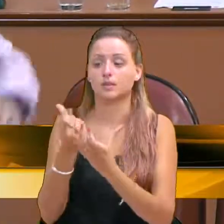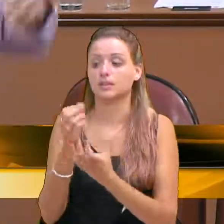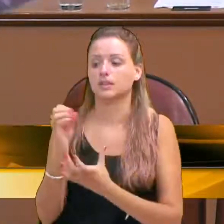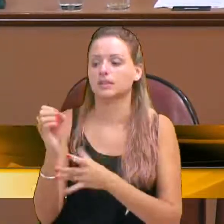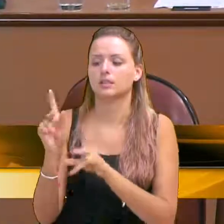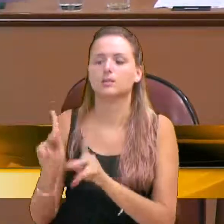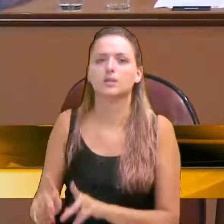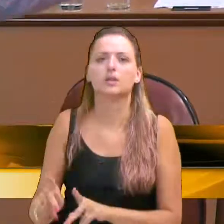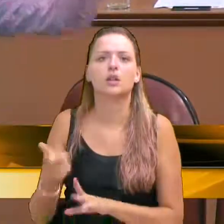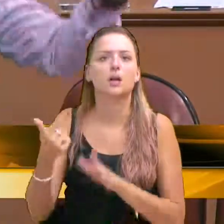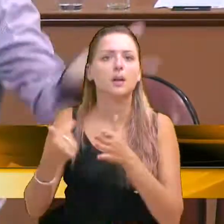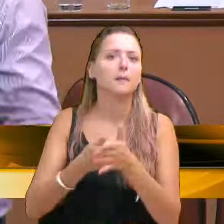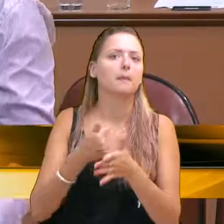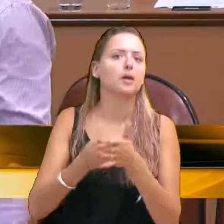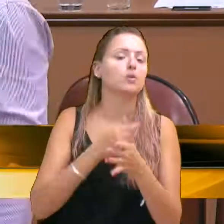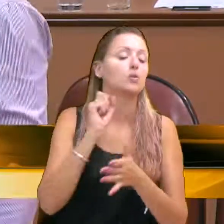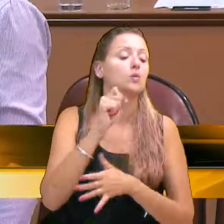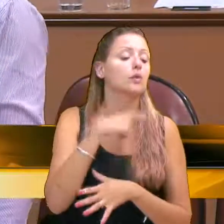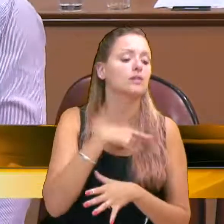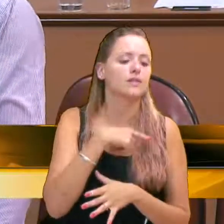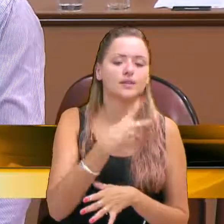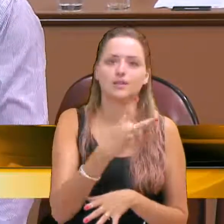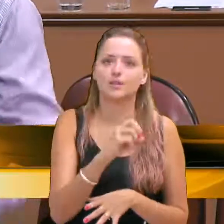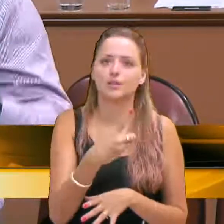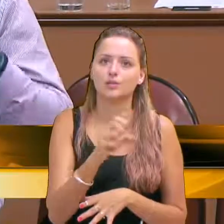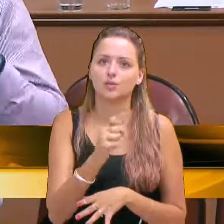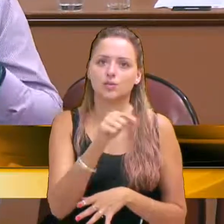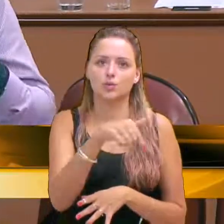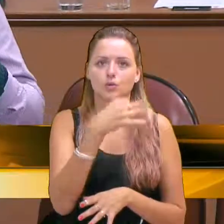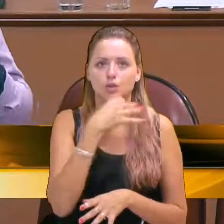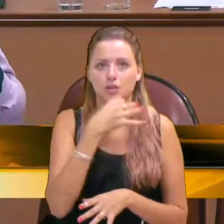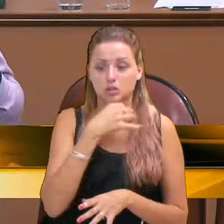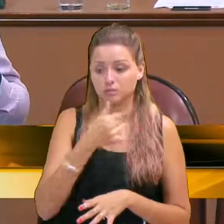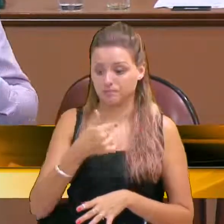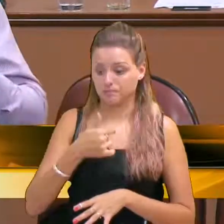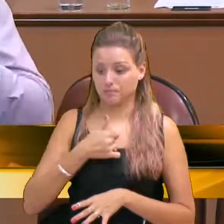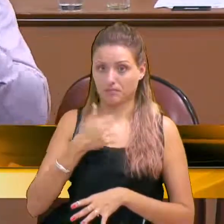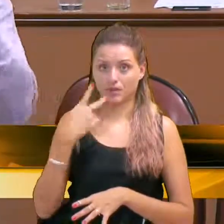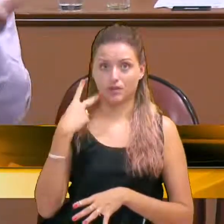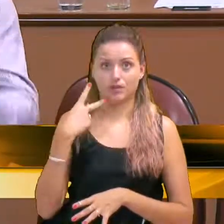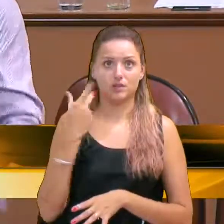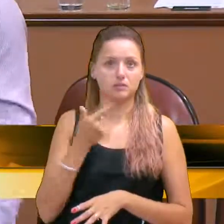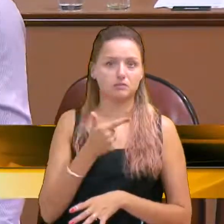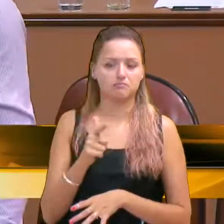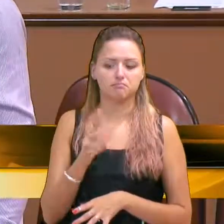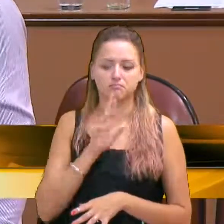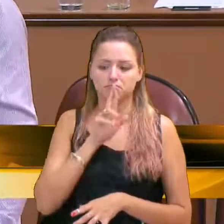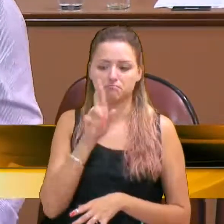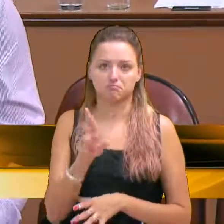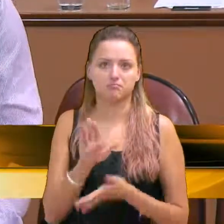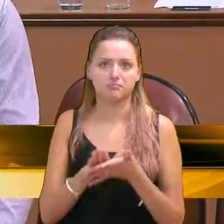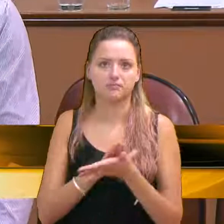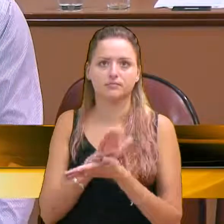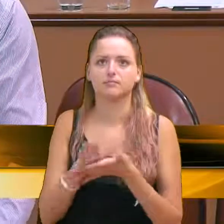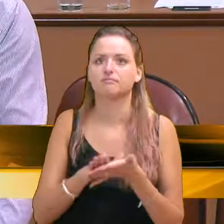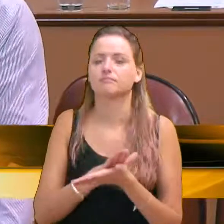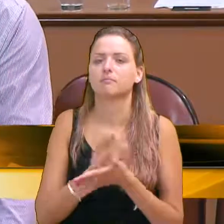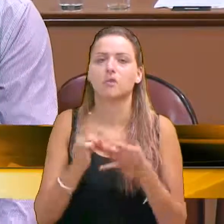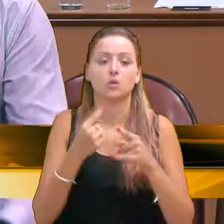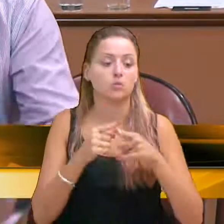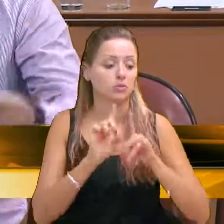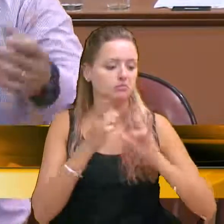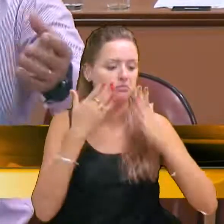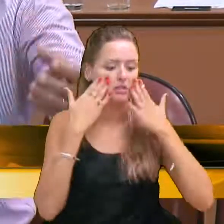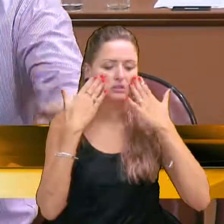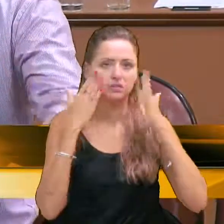pessoas, o que vamos ter para 2018? Este parlamentar praticamente não tem resposta. Porque não vê, não se